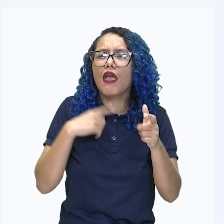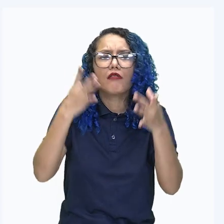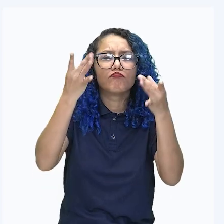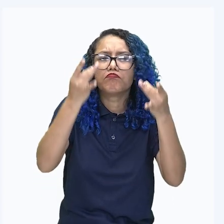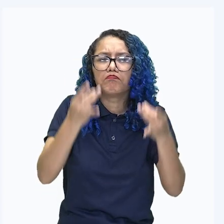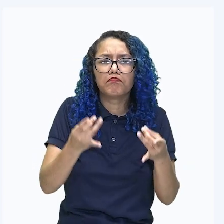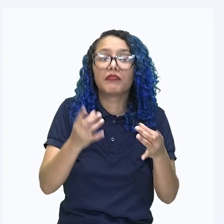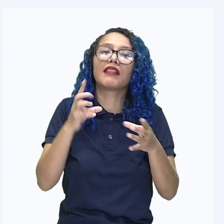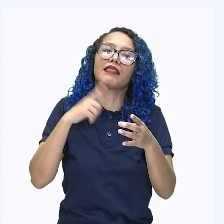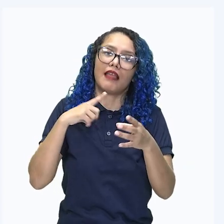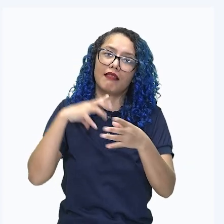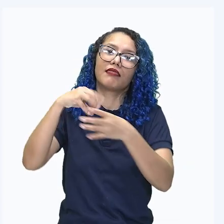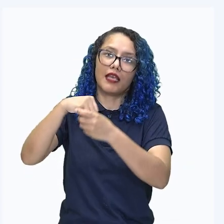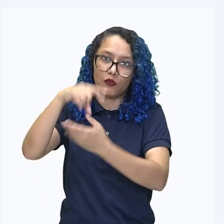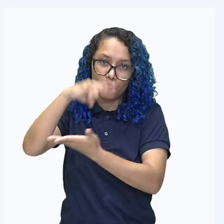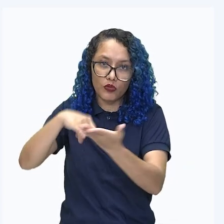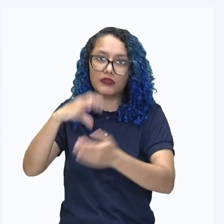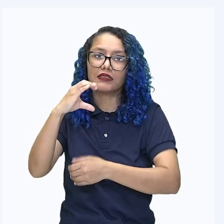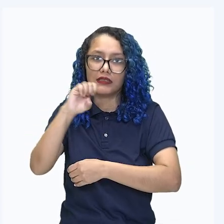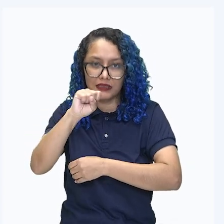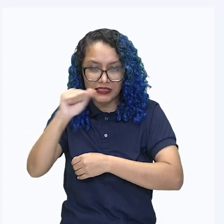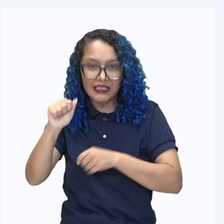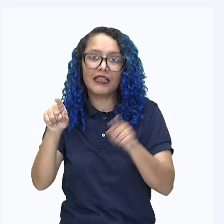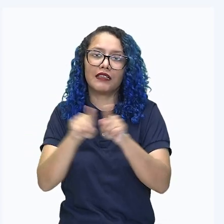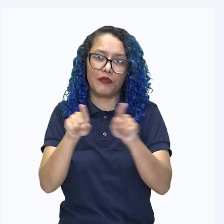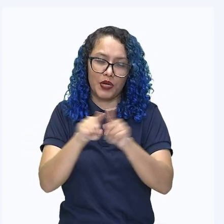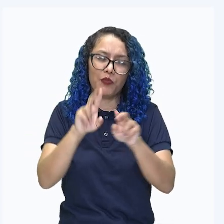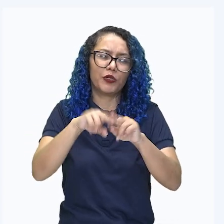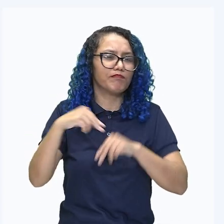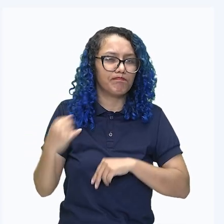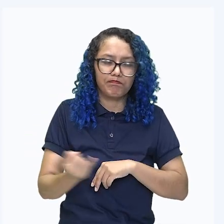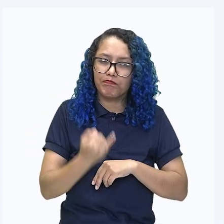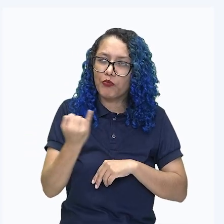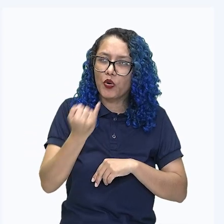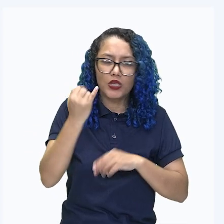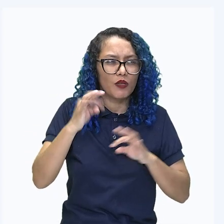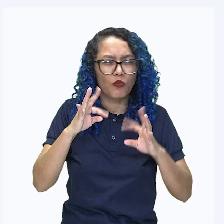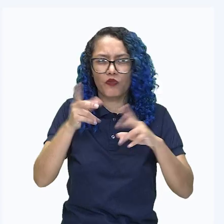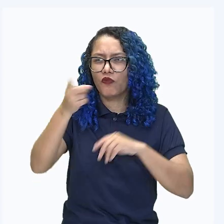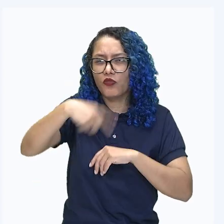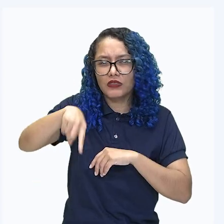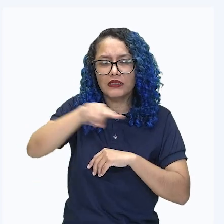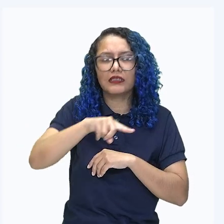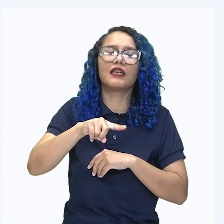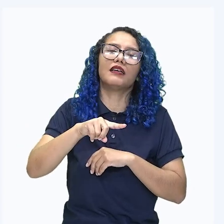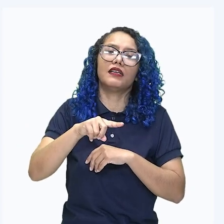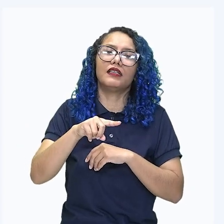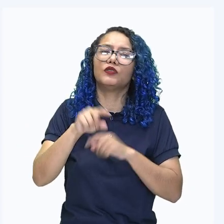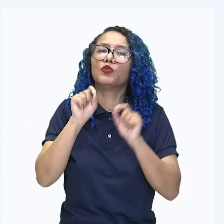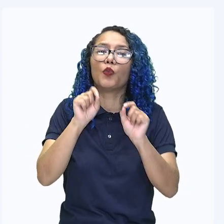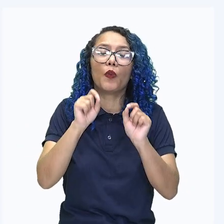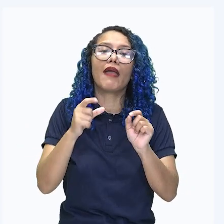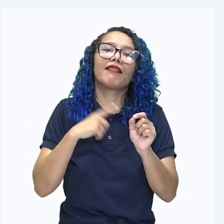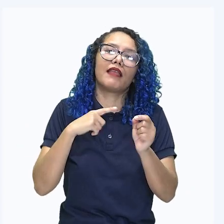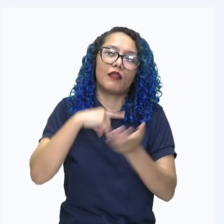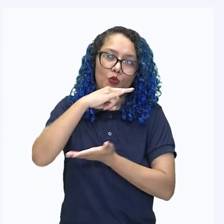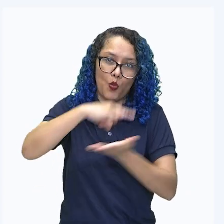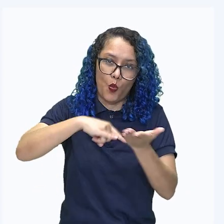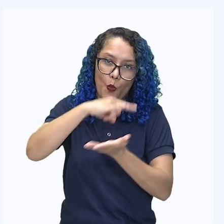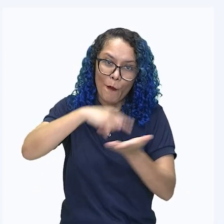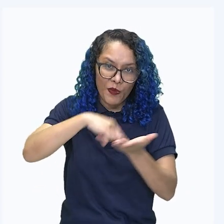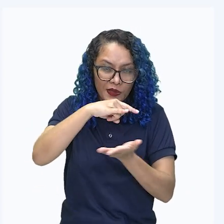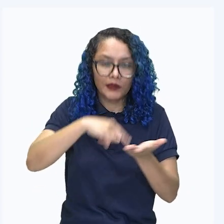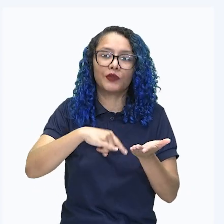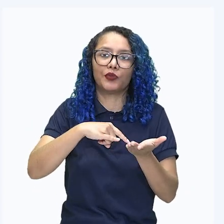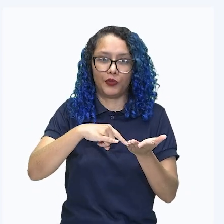desmembramento? No CSA, que o Rafael já falou. É importante que todos vocês, professores, estejam com